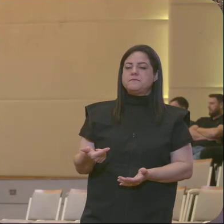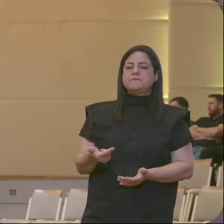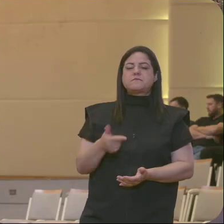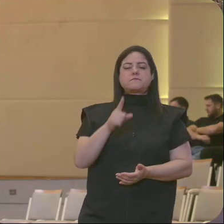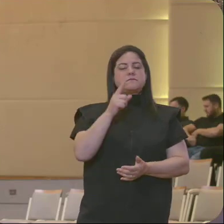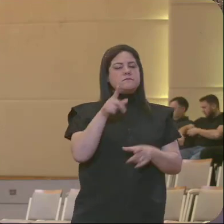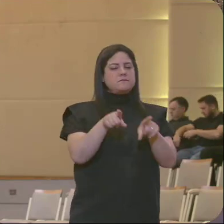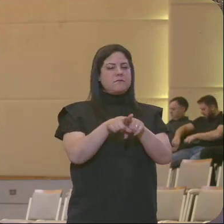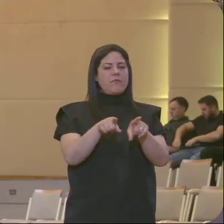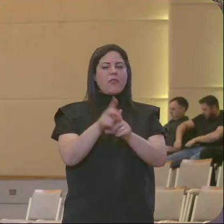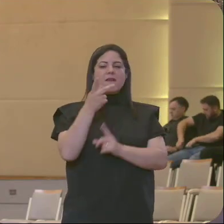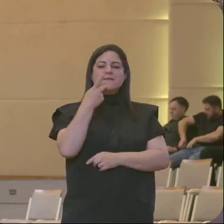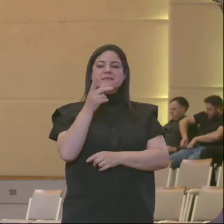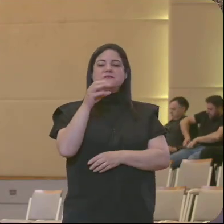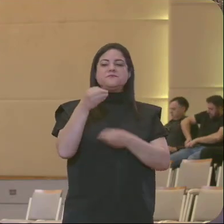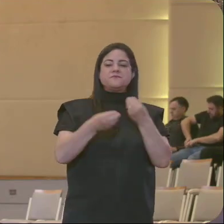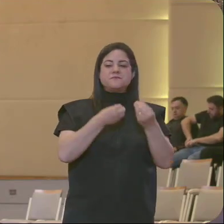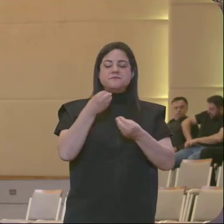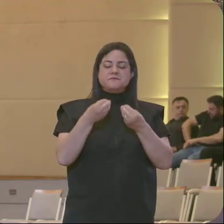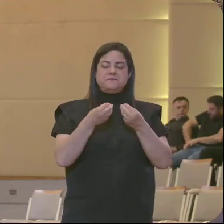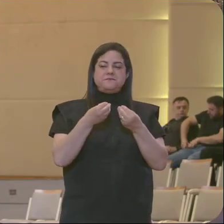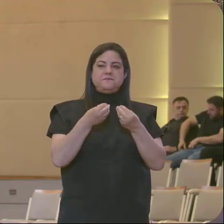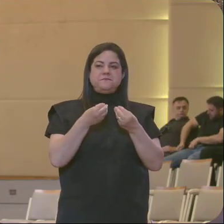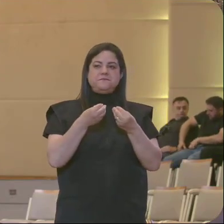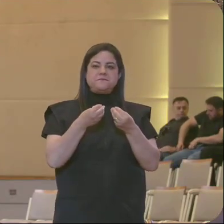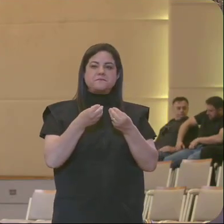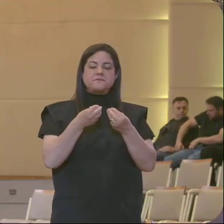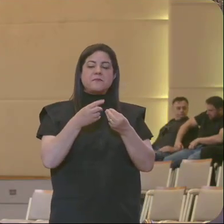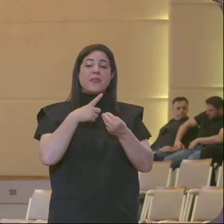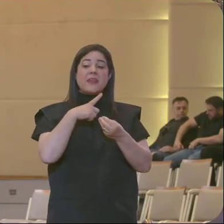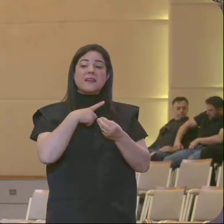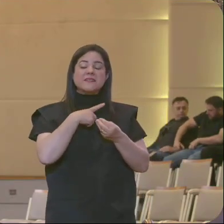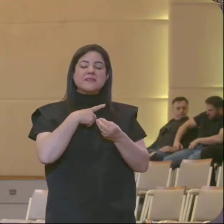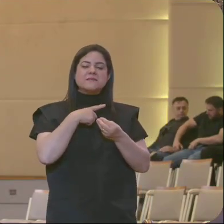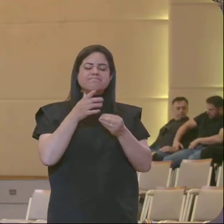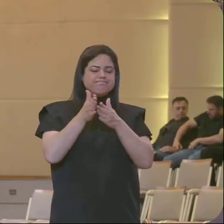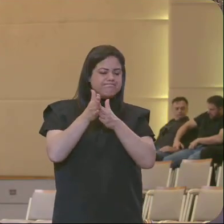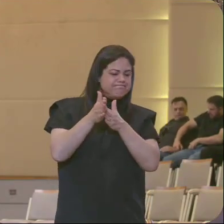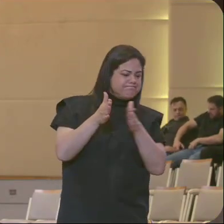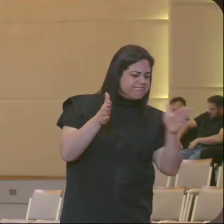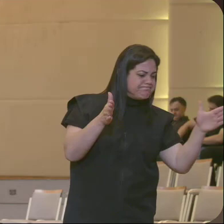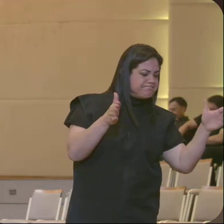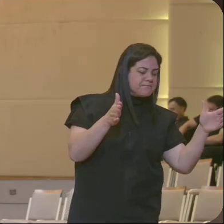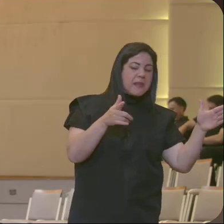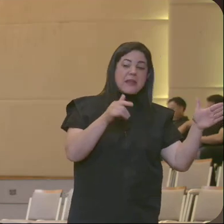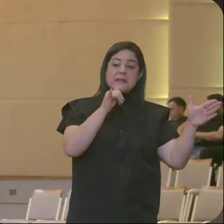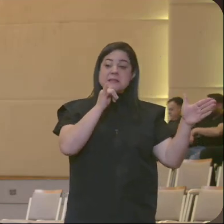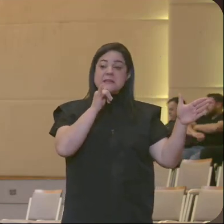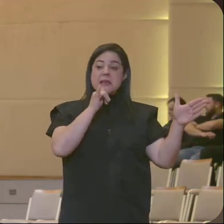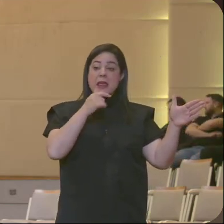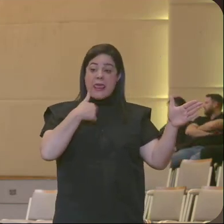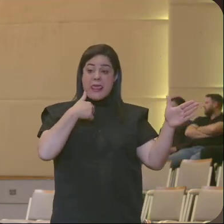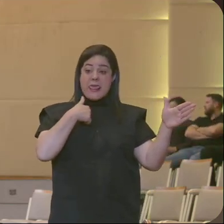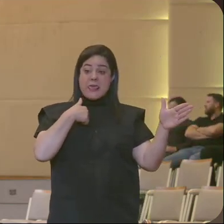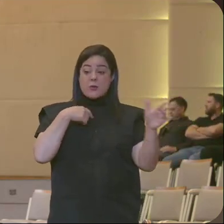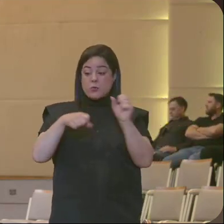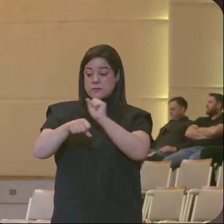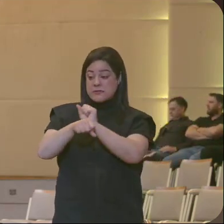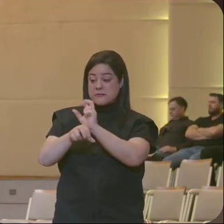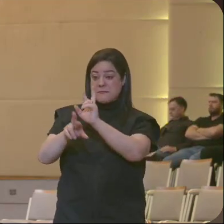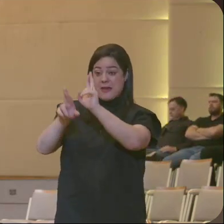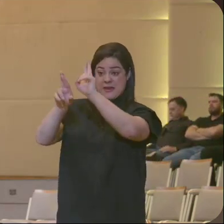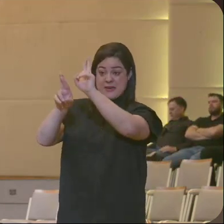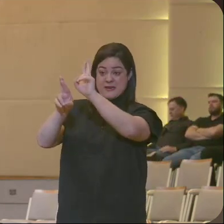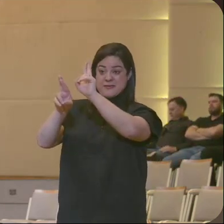ser descrito aqui por atraídos para direções diferentes. Como assim? De um lado, as minhas esperanças